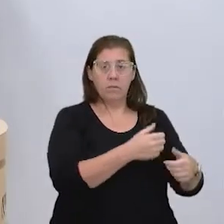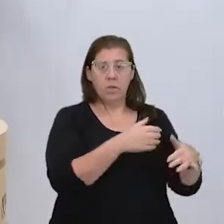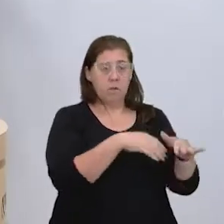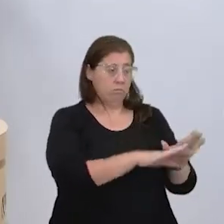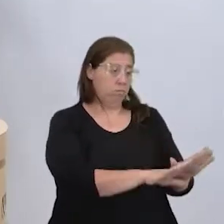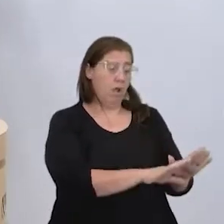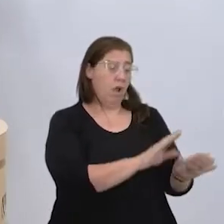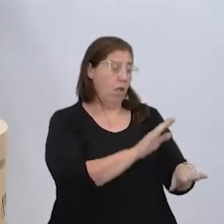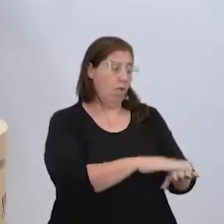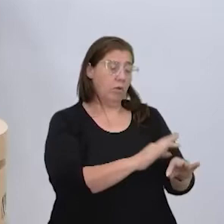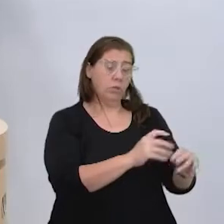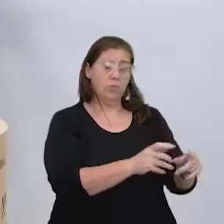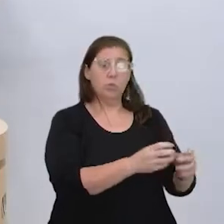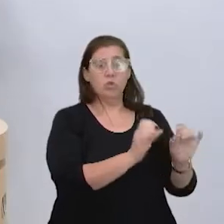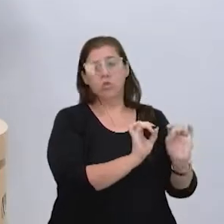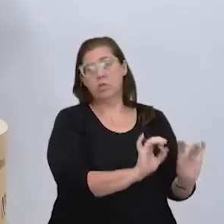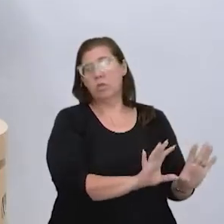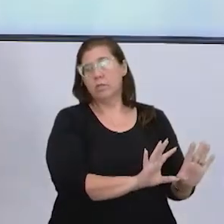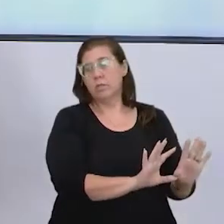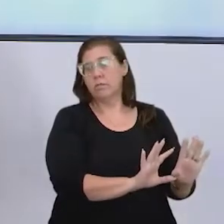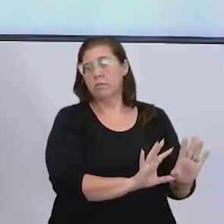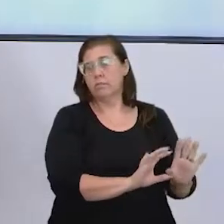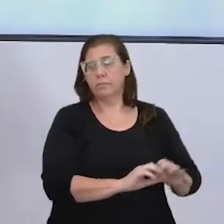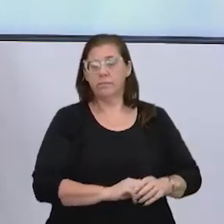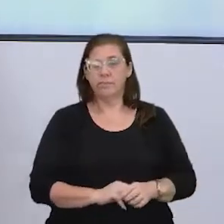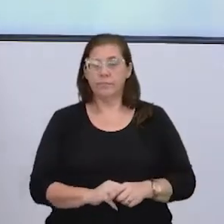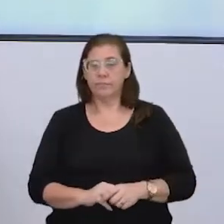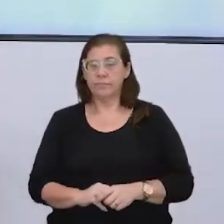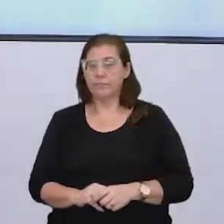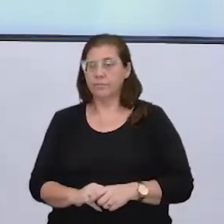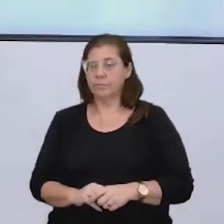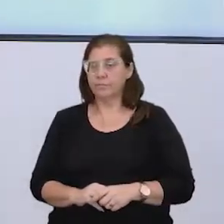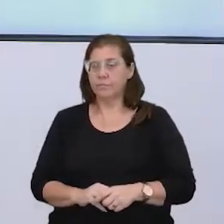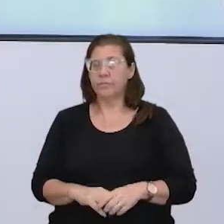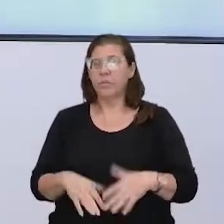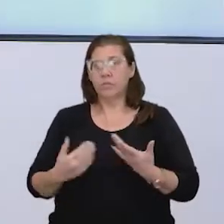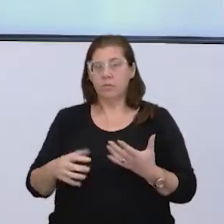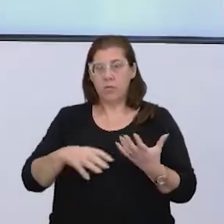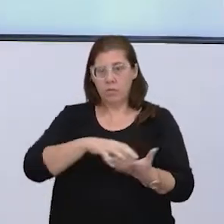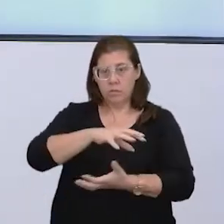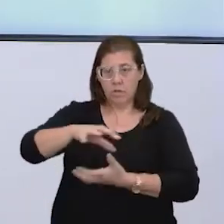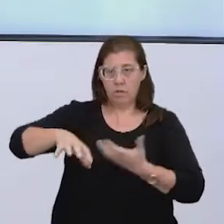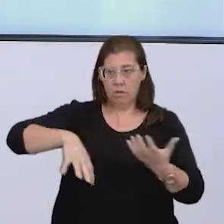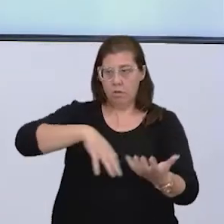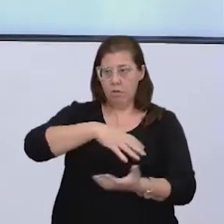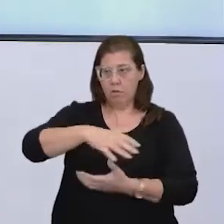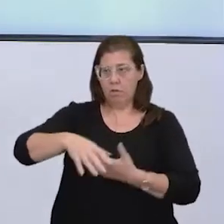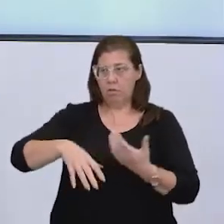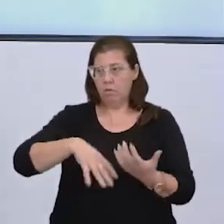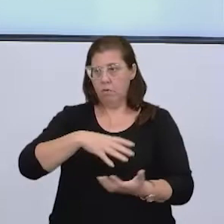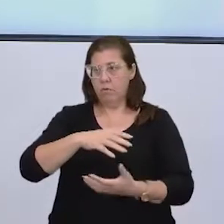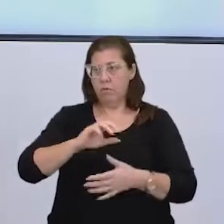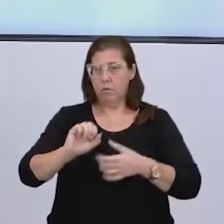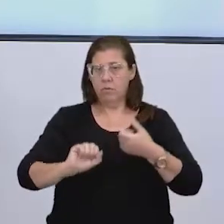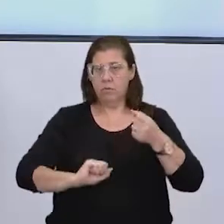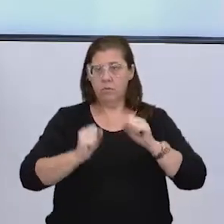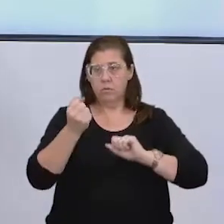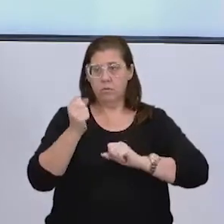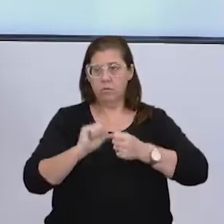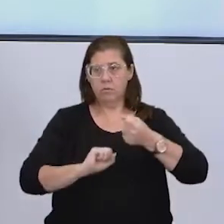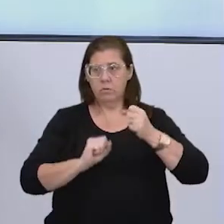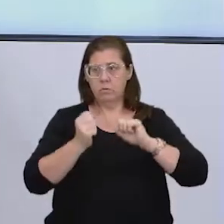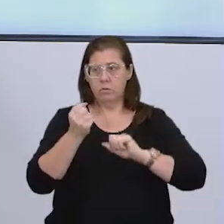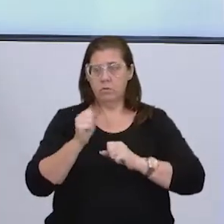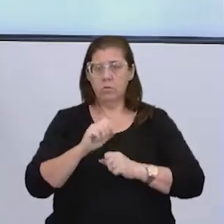faz sozinha e, mano, você vai viver sua vida, né? Então, essa revolução industrial, ela não é a questão de valorar